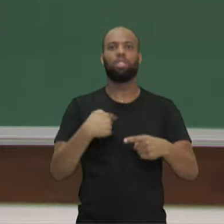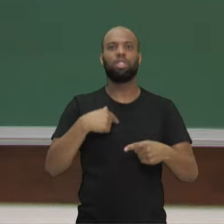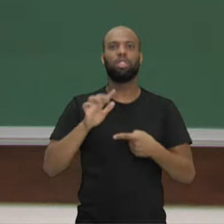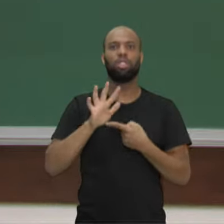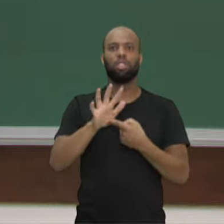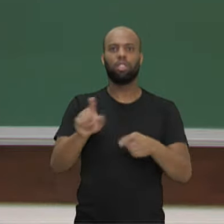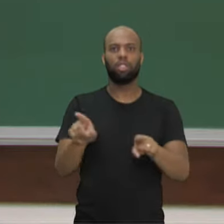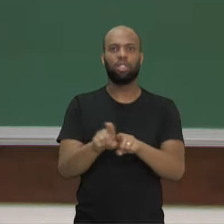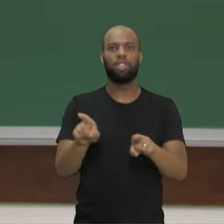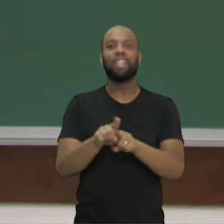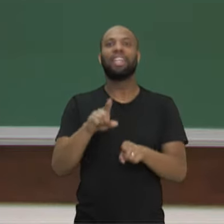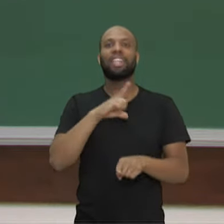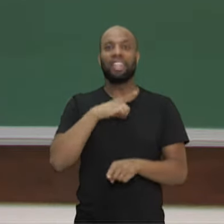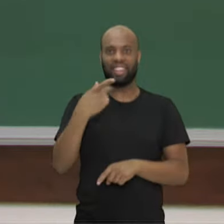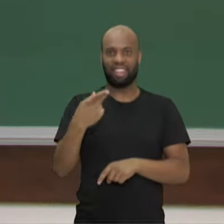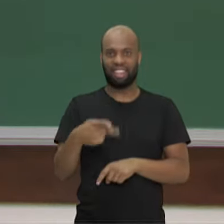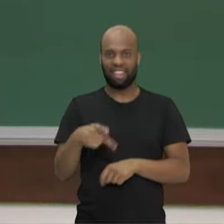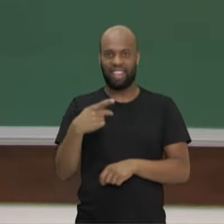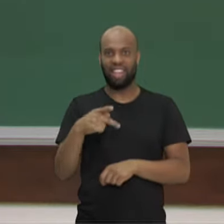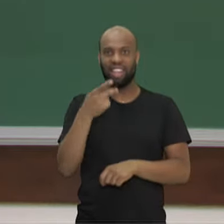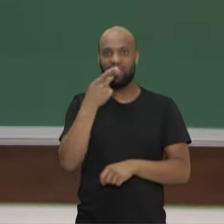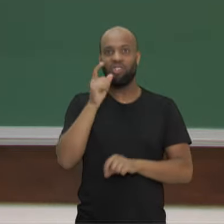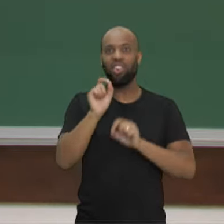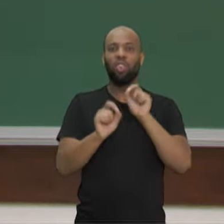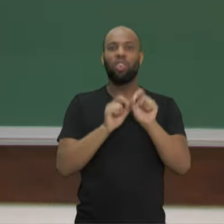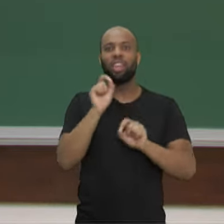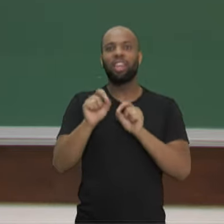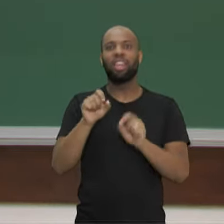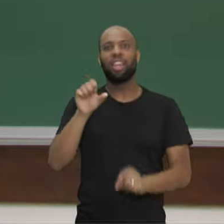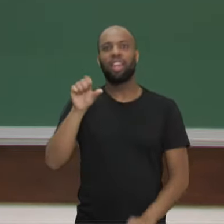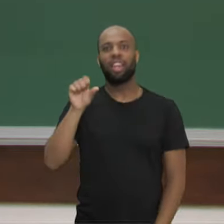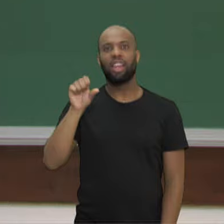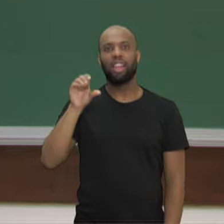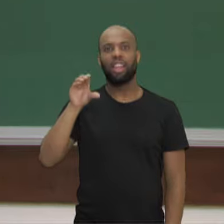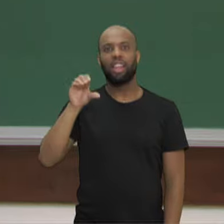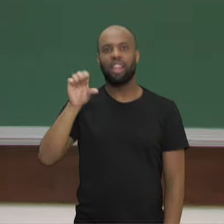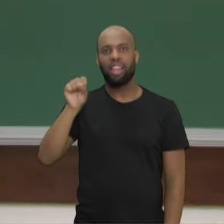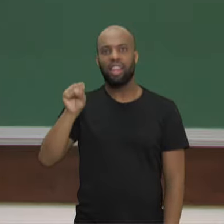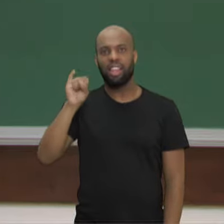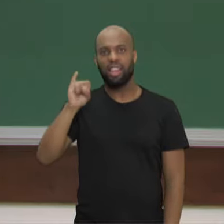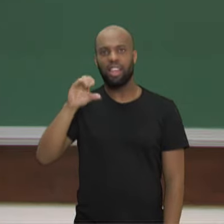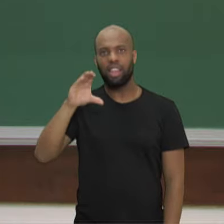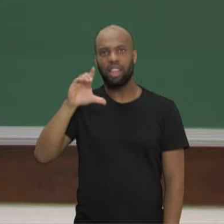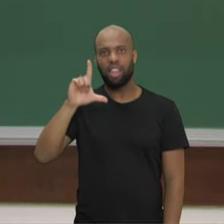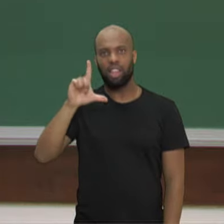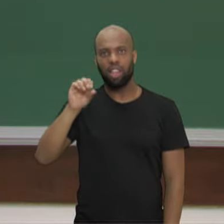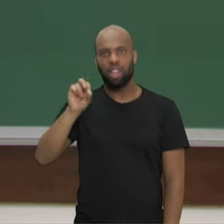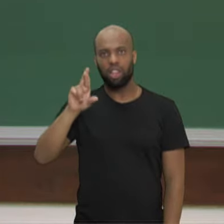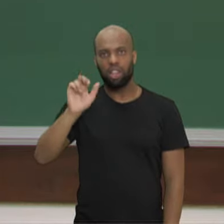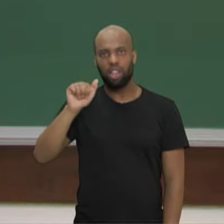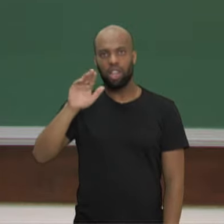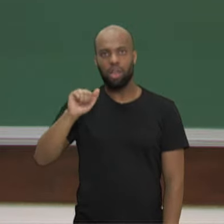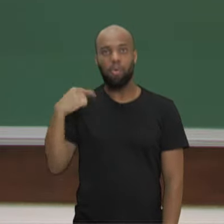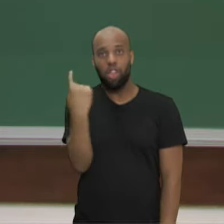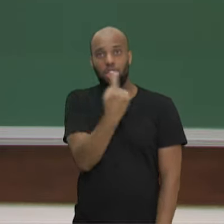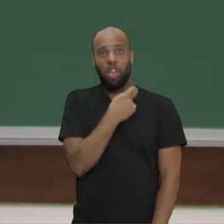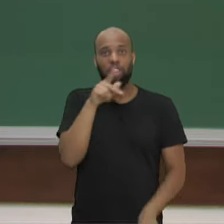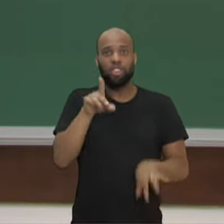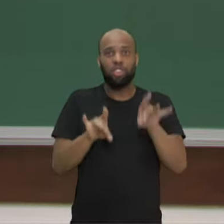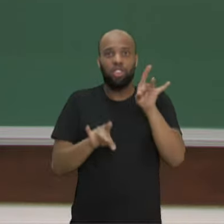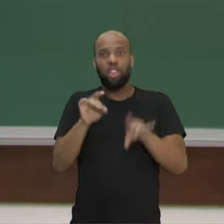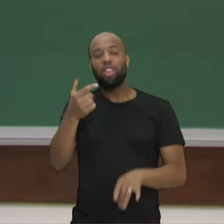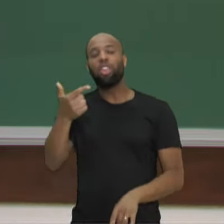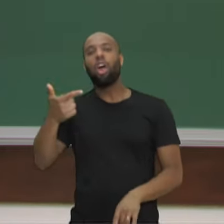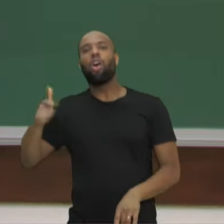curiosidade, eles, no termo técnico deles, chamam de ciclorama. Para nós no teatro, ciclorama é um outro elemento, né? É um